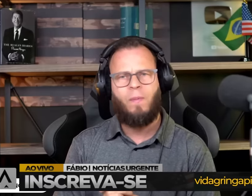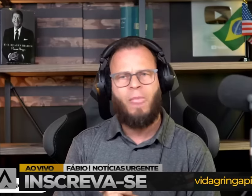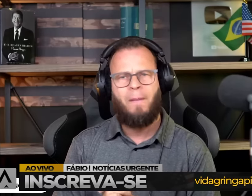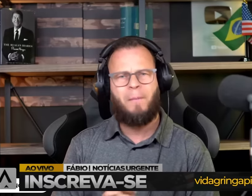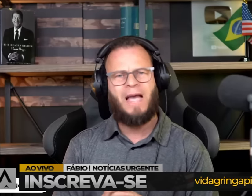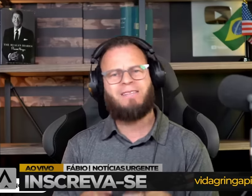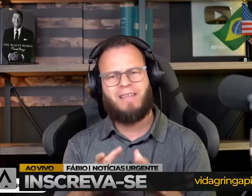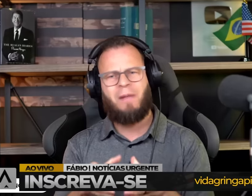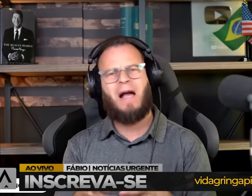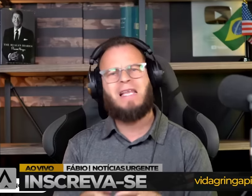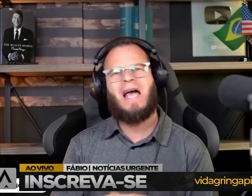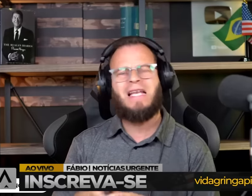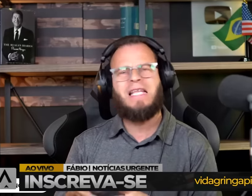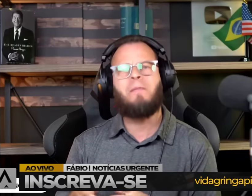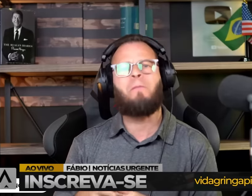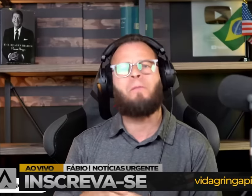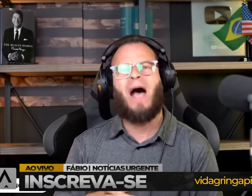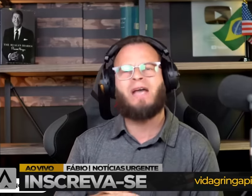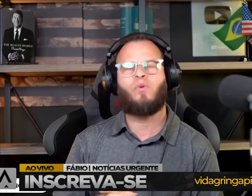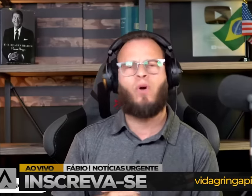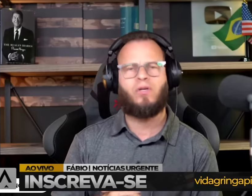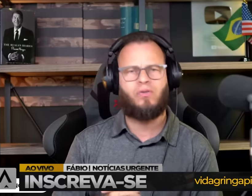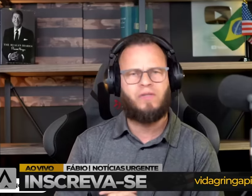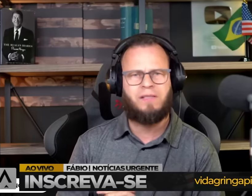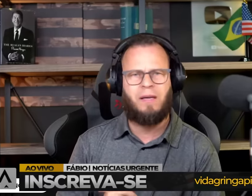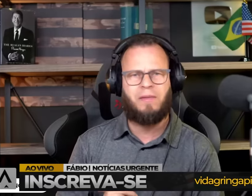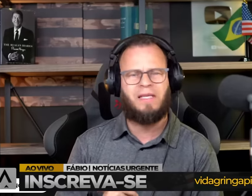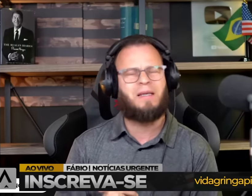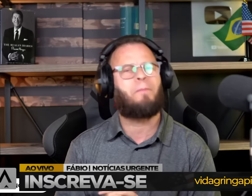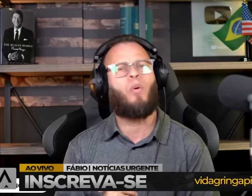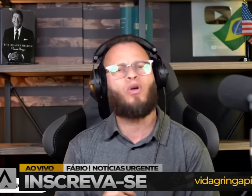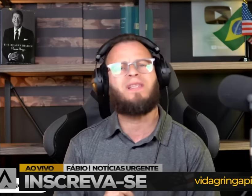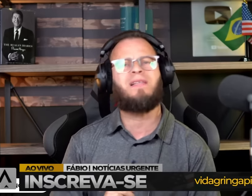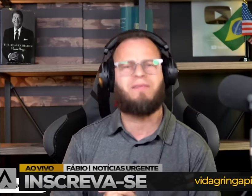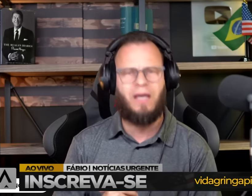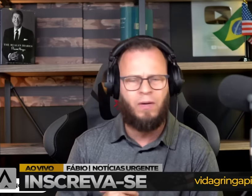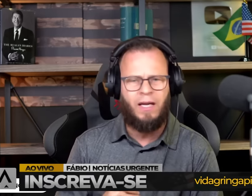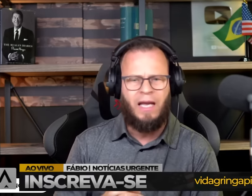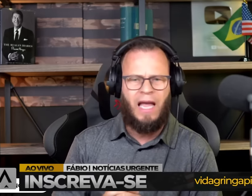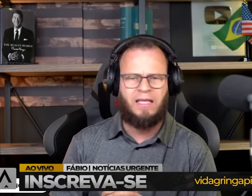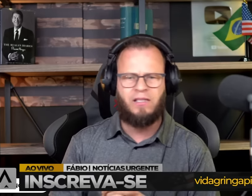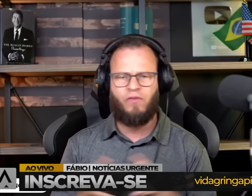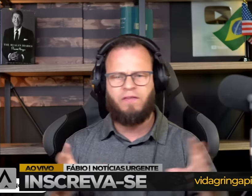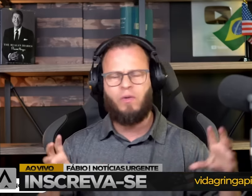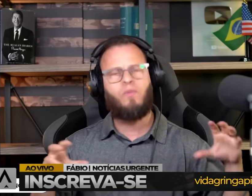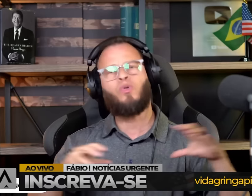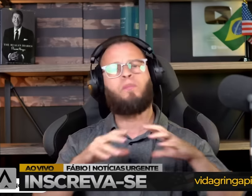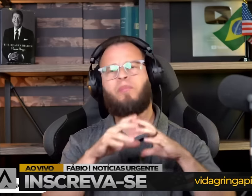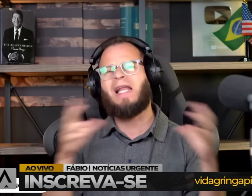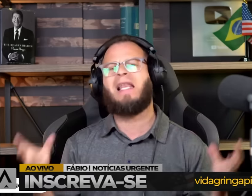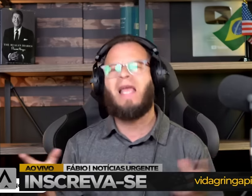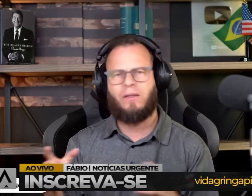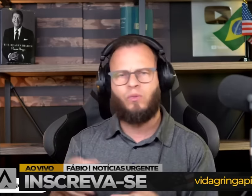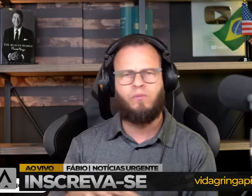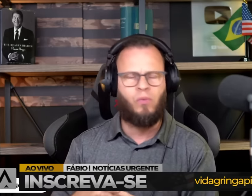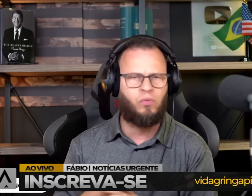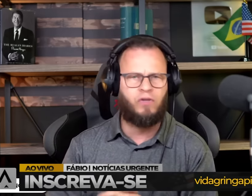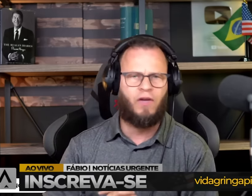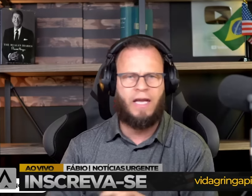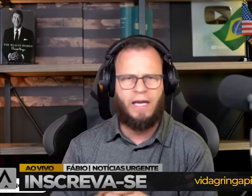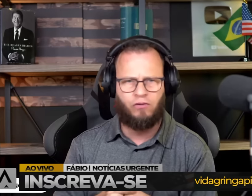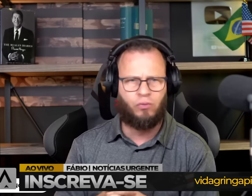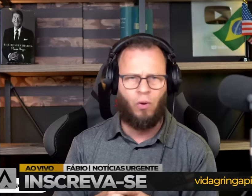veio para trabalhar e limpar o nosso sistema dessa podridão. Eles vivem um mundo paralelo, um